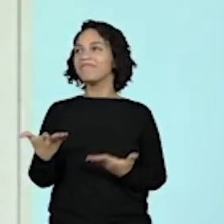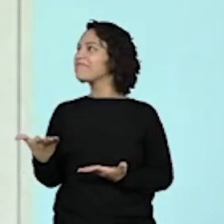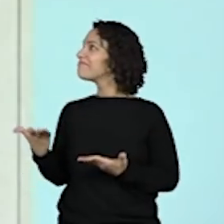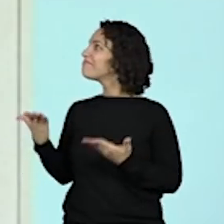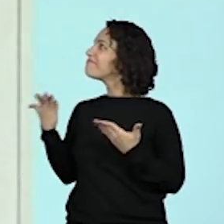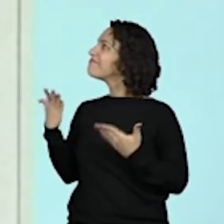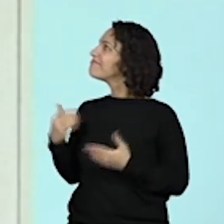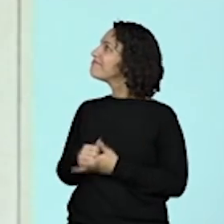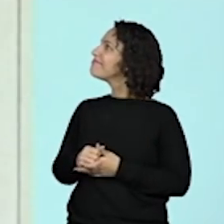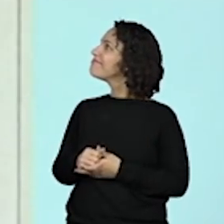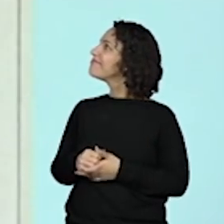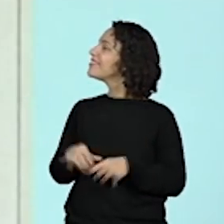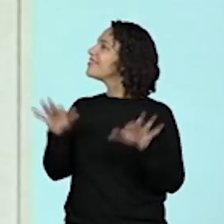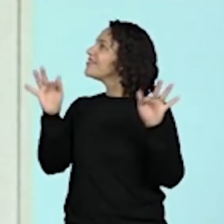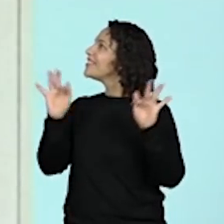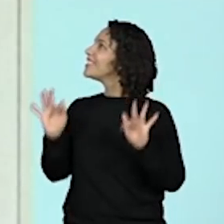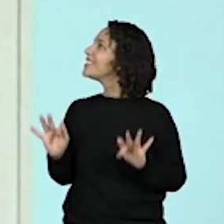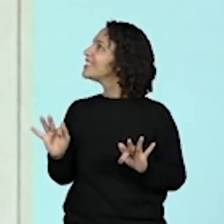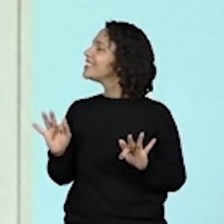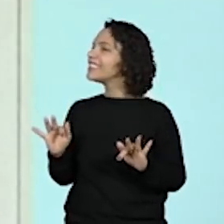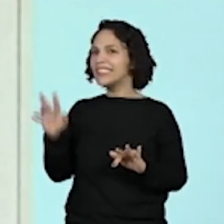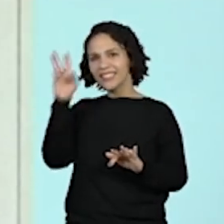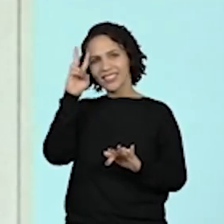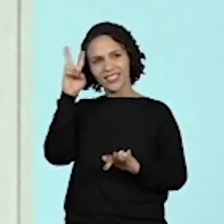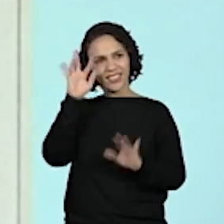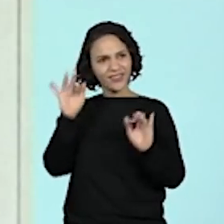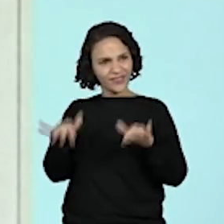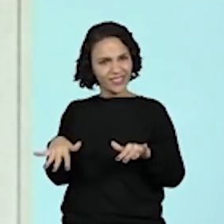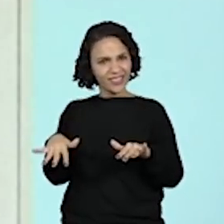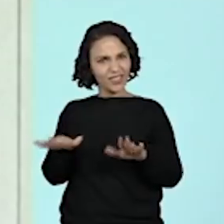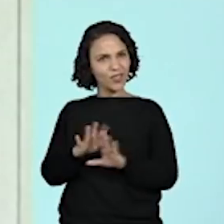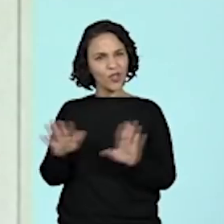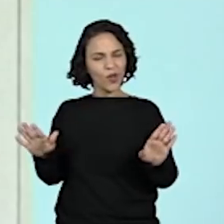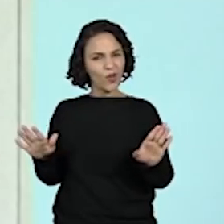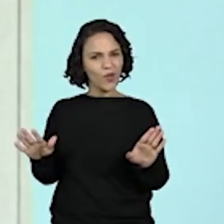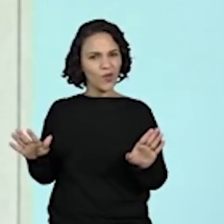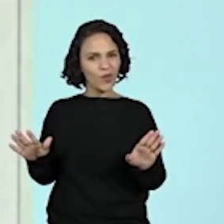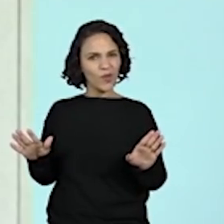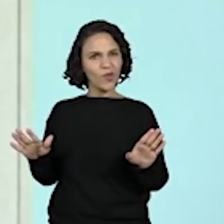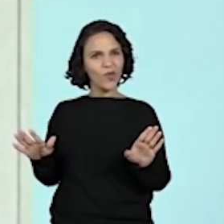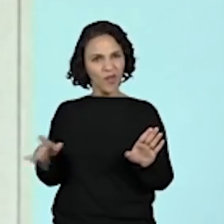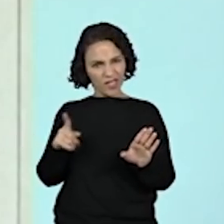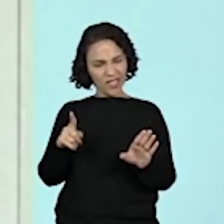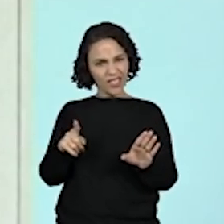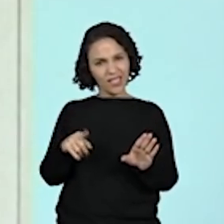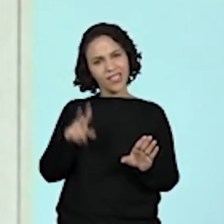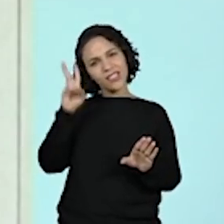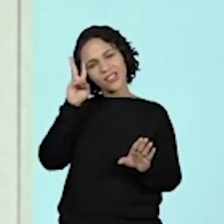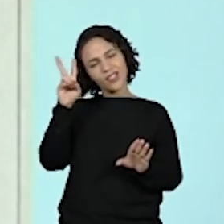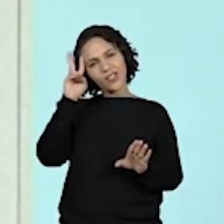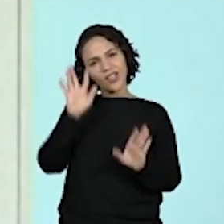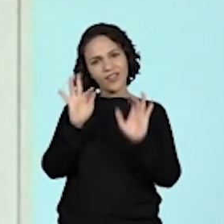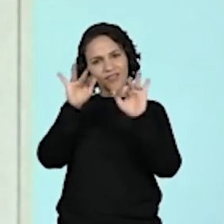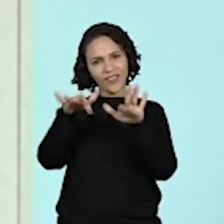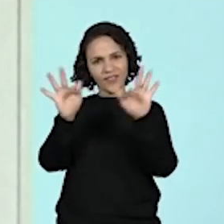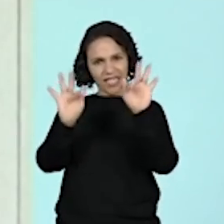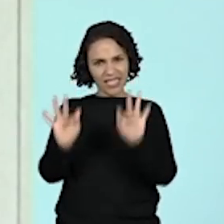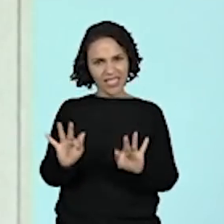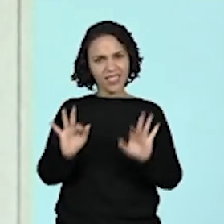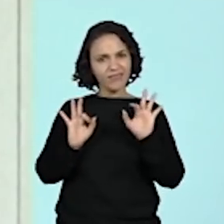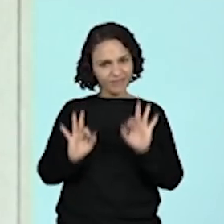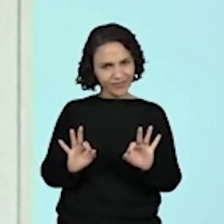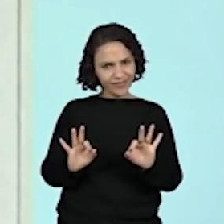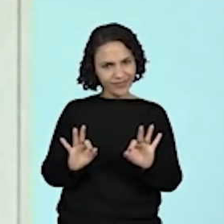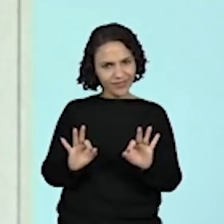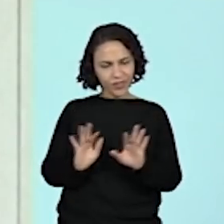felicidade. Será que o nosso conto está terminando, professora Fran? Será que ele termina aqui? Será que é o final feliz aí do conto? Será que foi esse